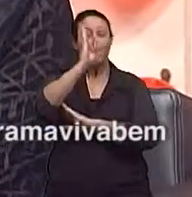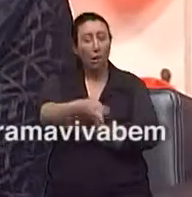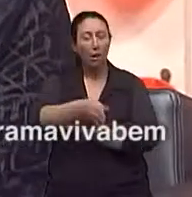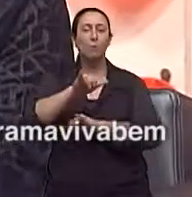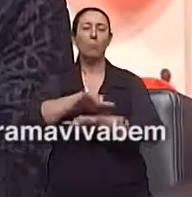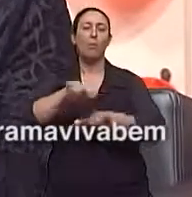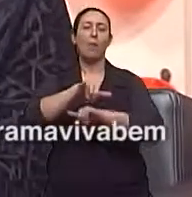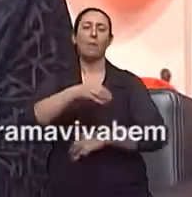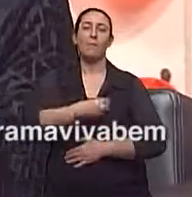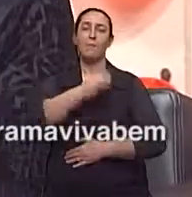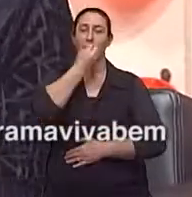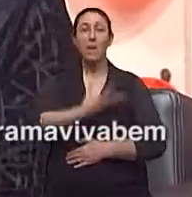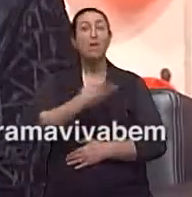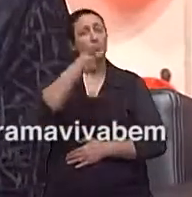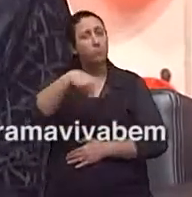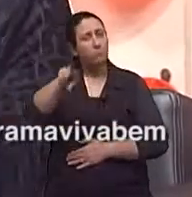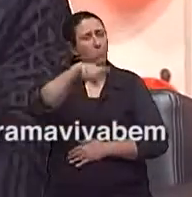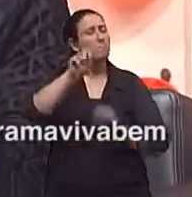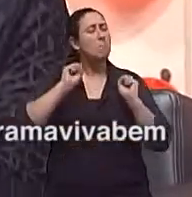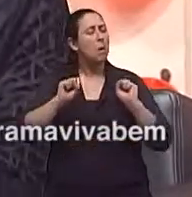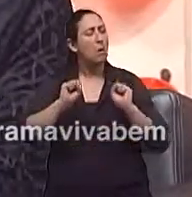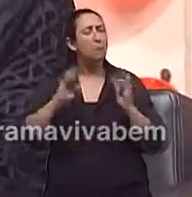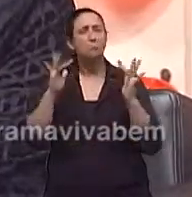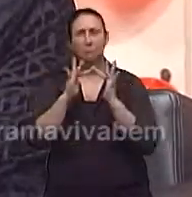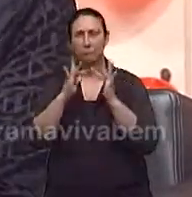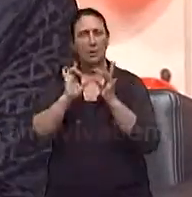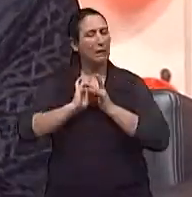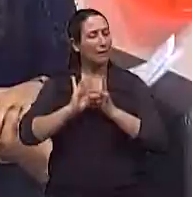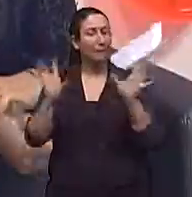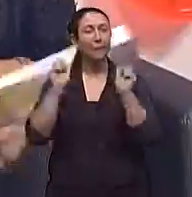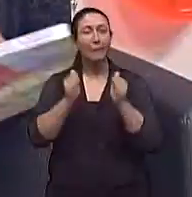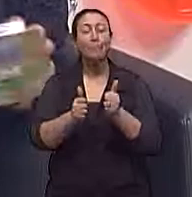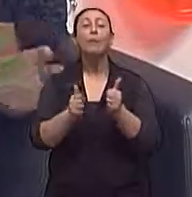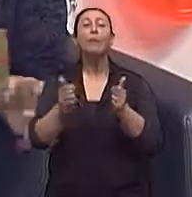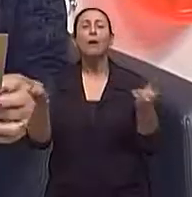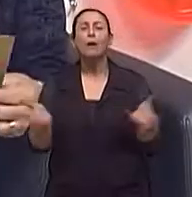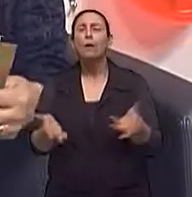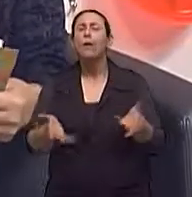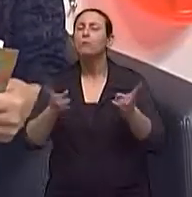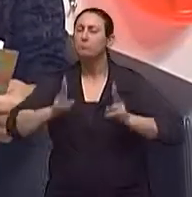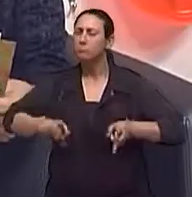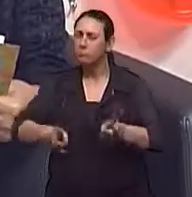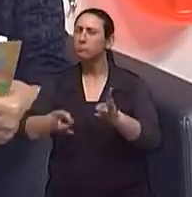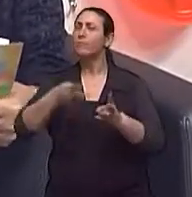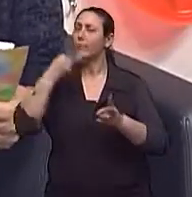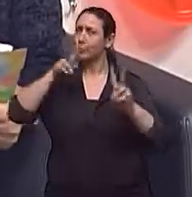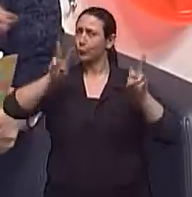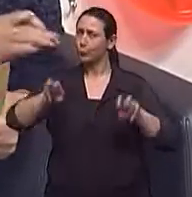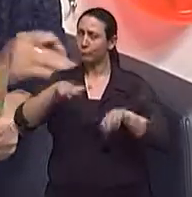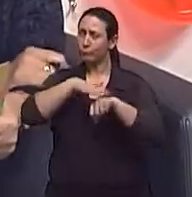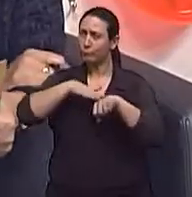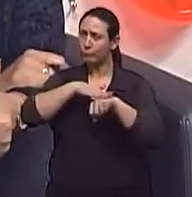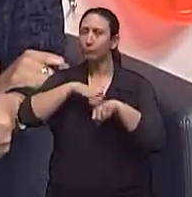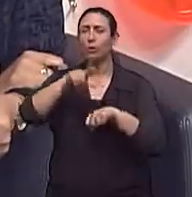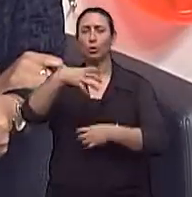viva bem esse programa depois de veiculado vai Facebook também continuamos com a nossa conversa aqui sobre gênero e saúde